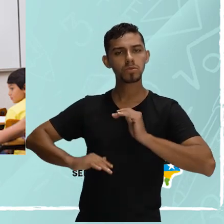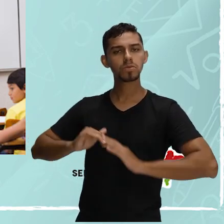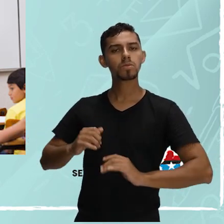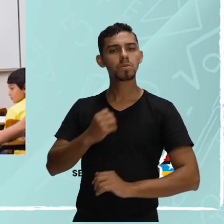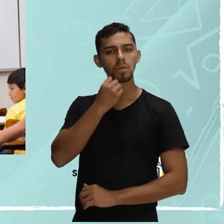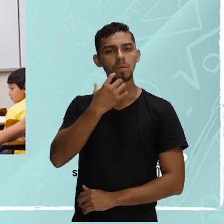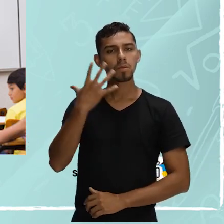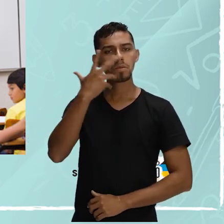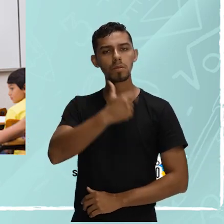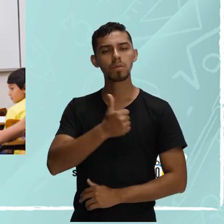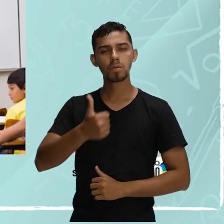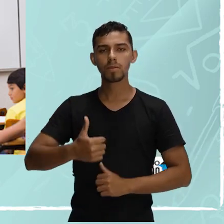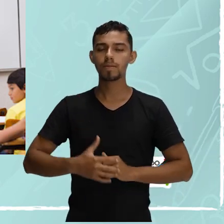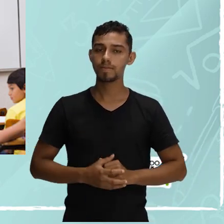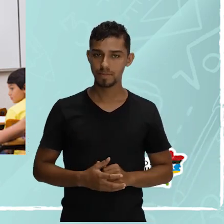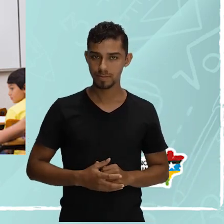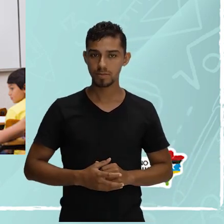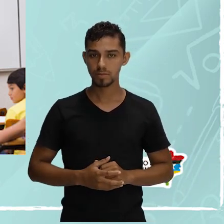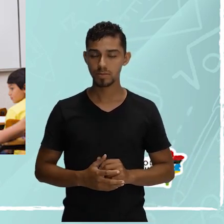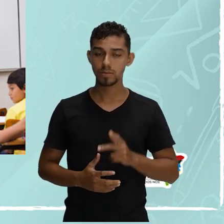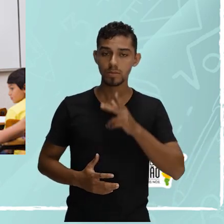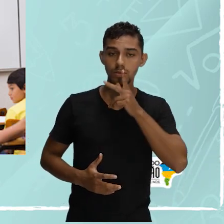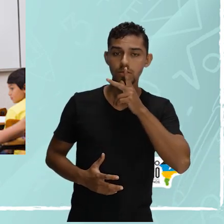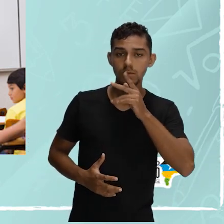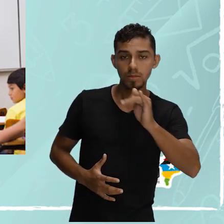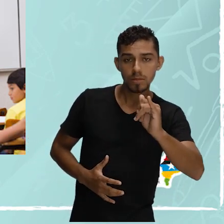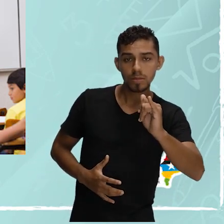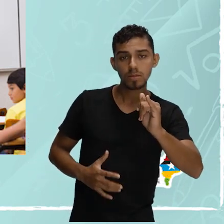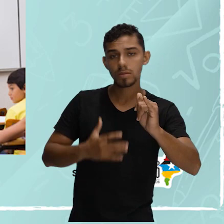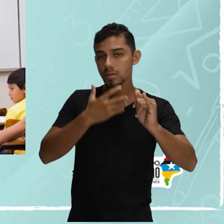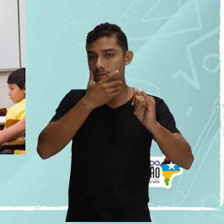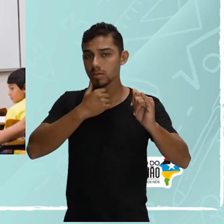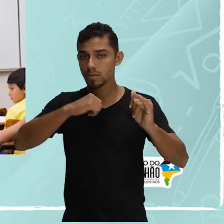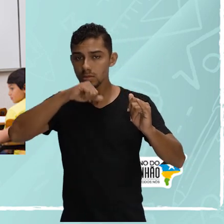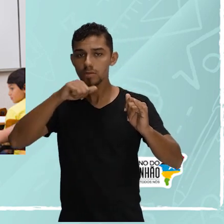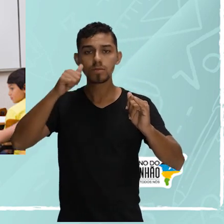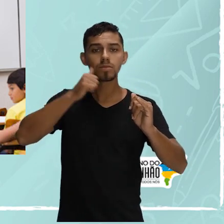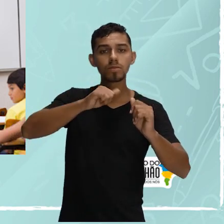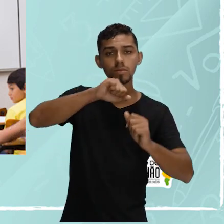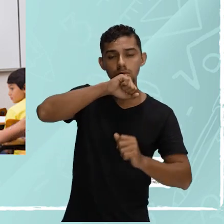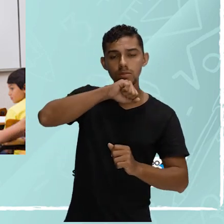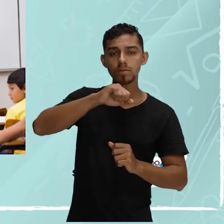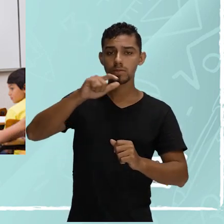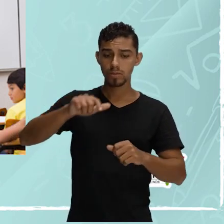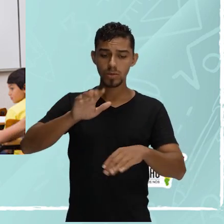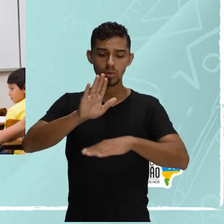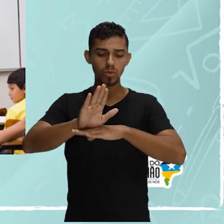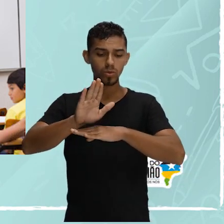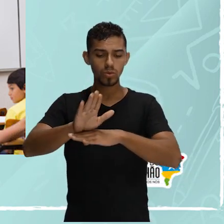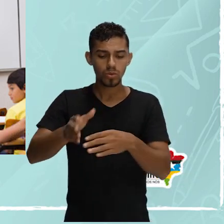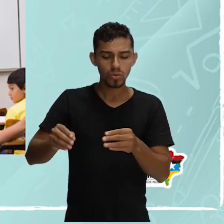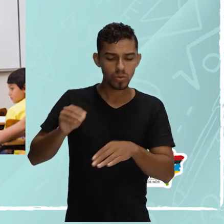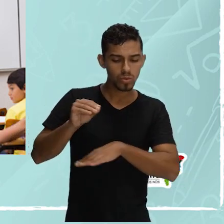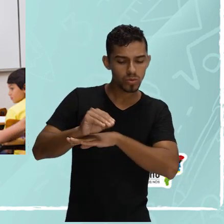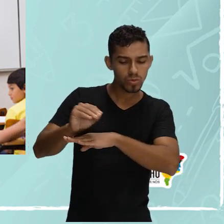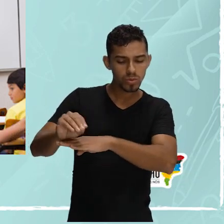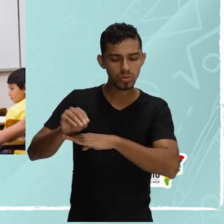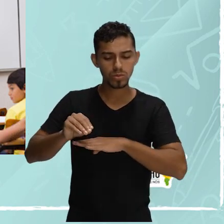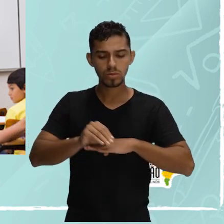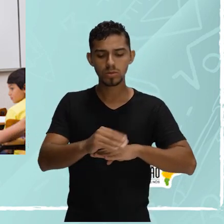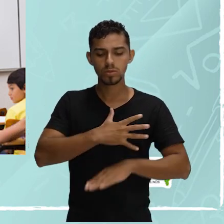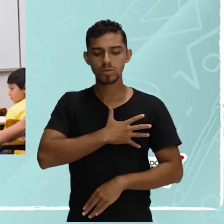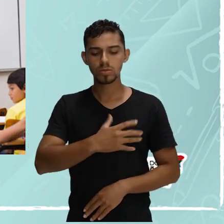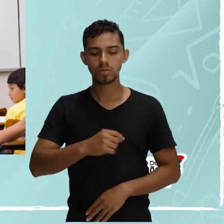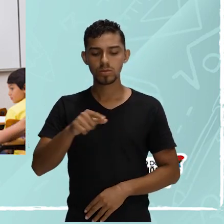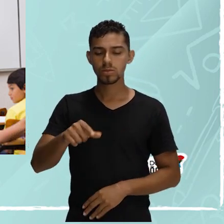verdade? Depois, pais. Os pais devem cuidar de seus filhos, é o papel social que se espera dos pais. Vem